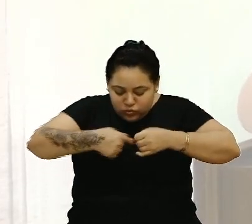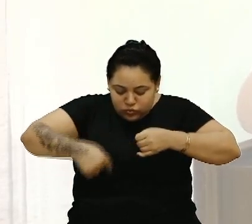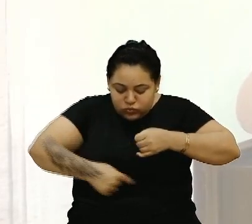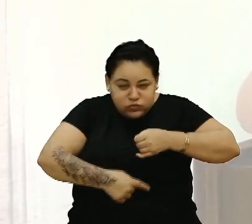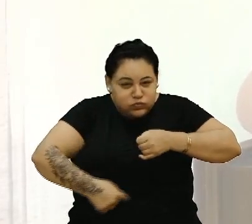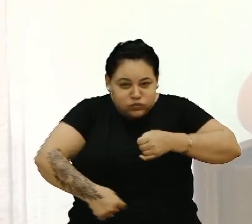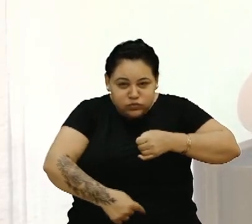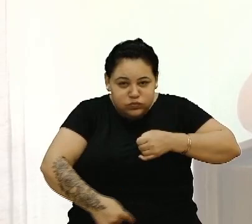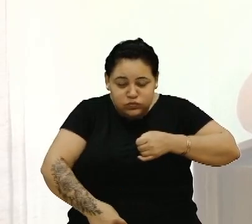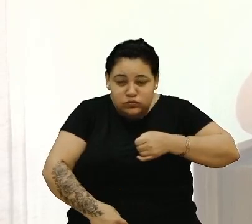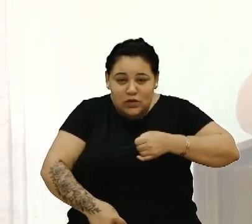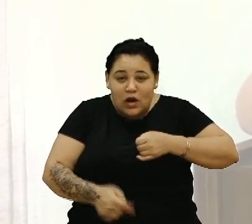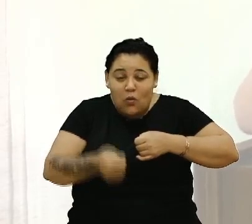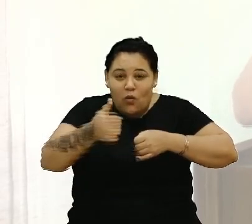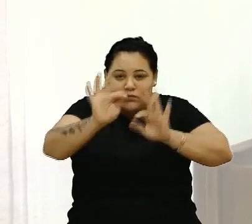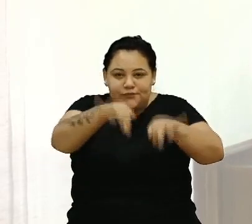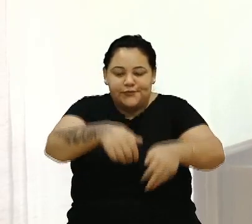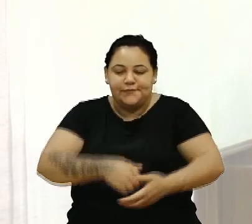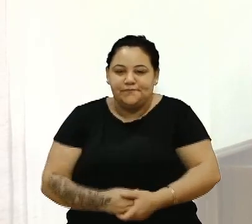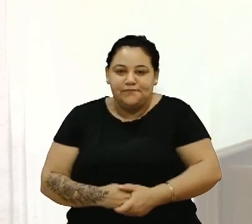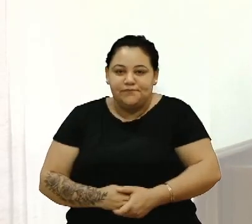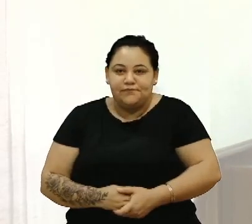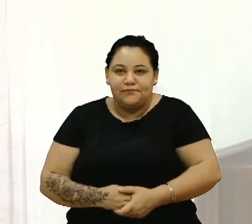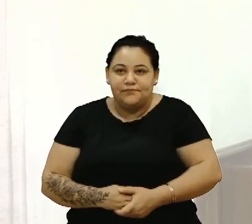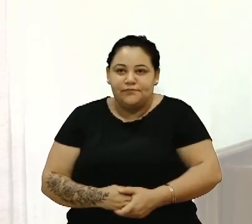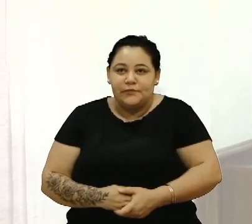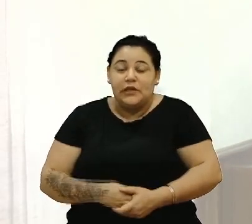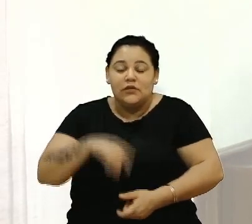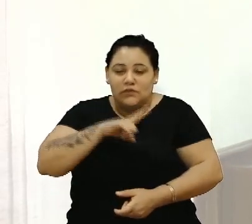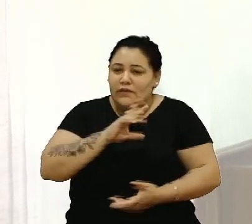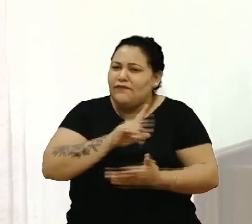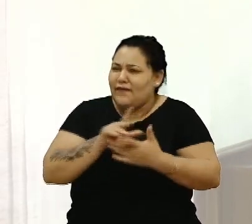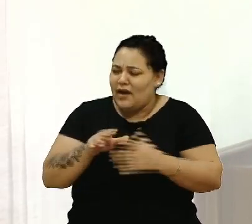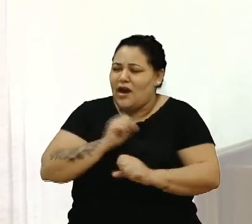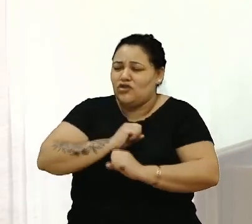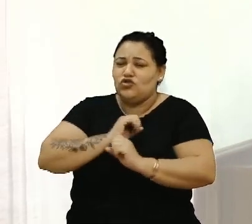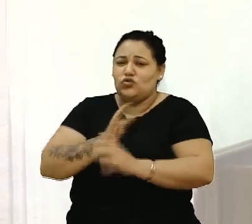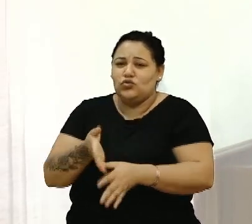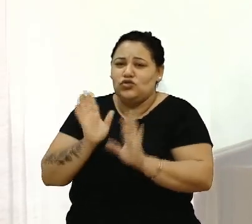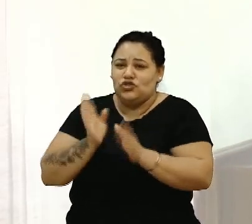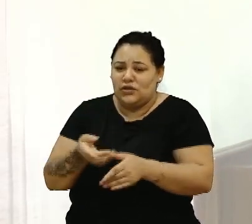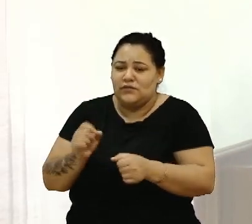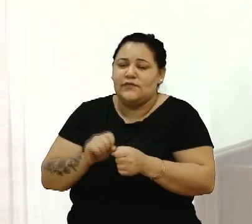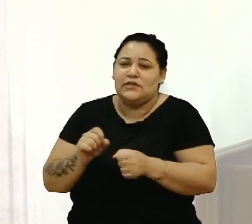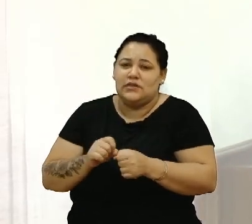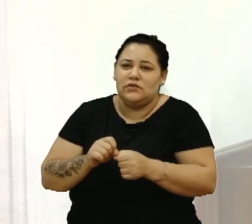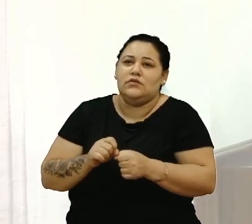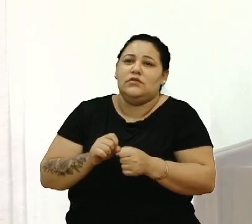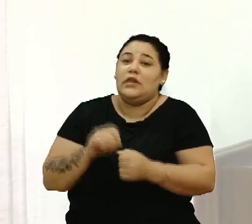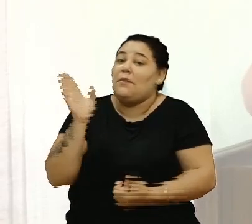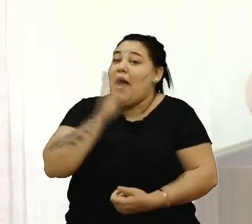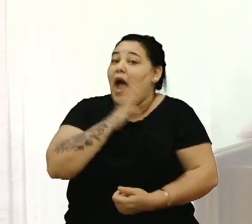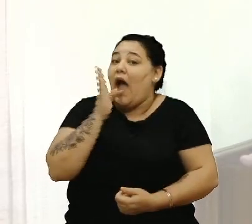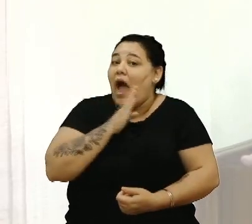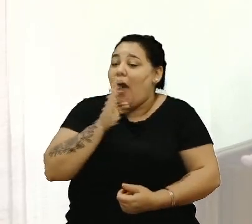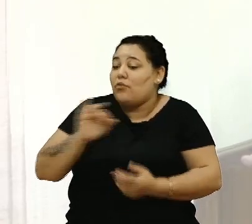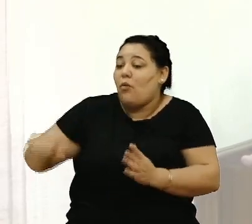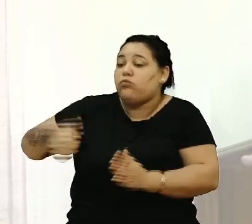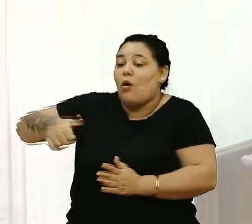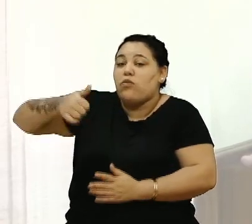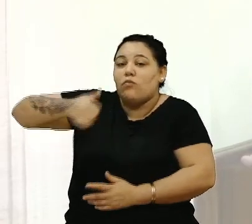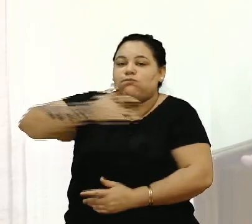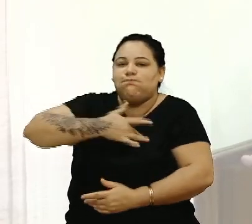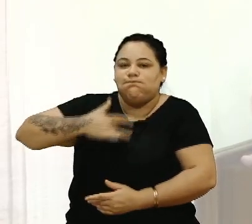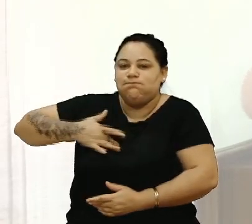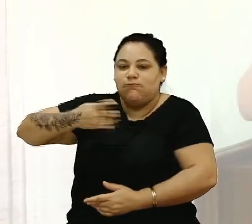está quase zerada. Então, são várias ações que estão sendo feitas, que estão acelerando, melhorando a saúde em